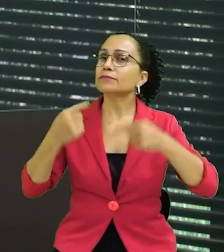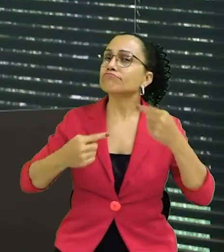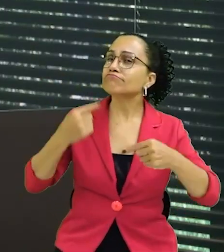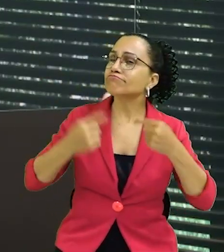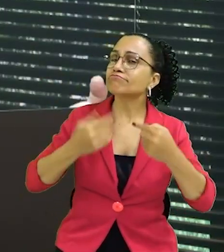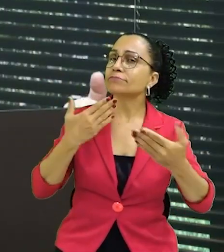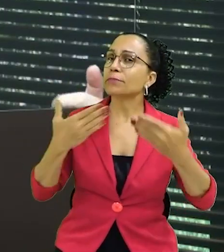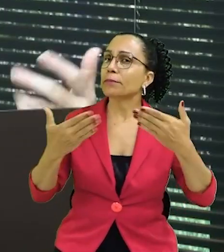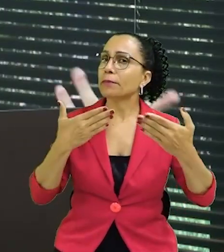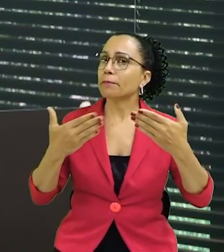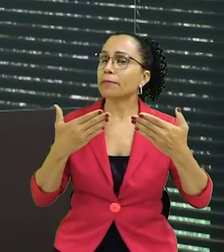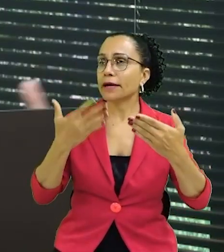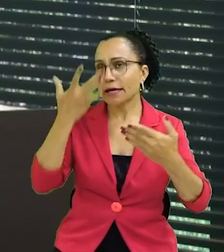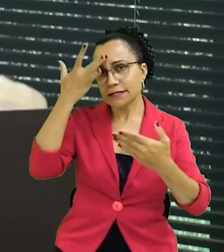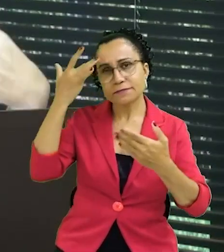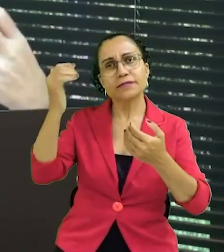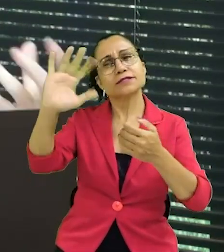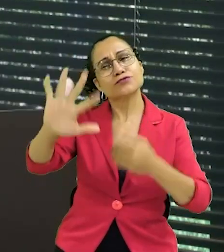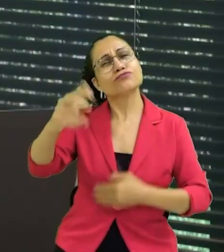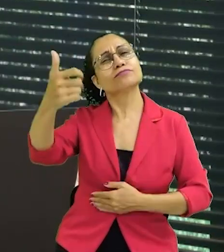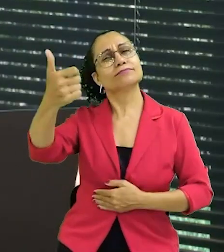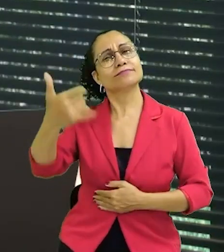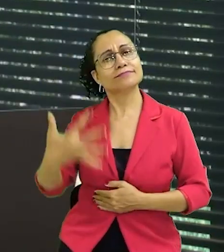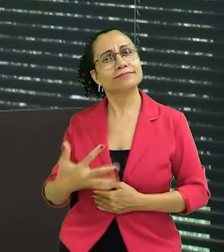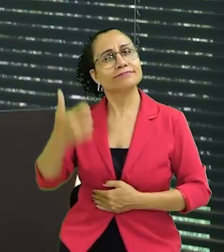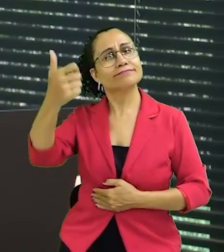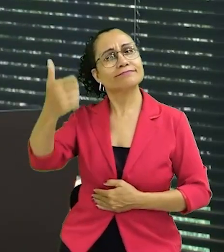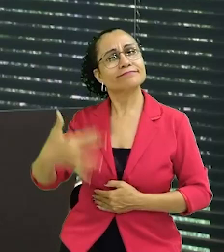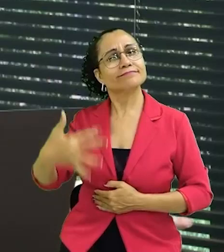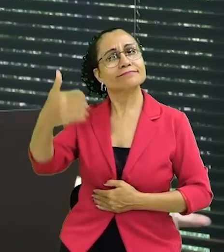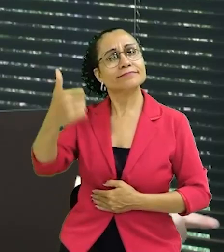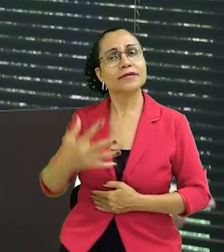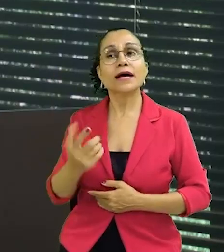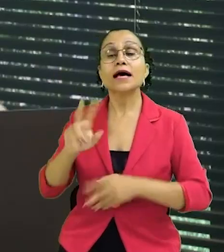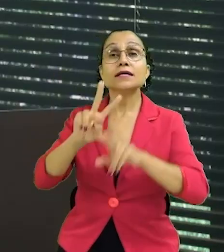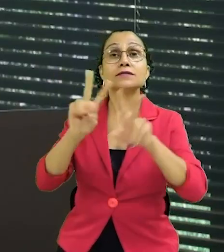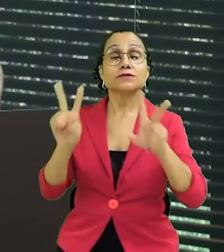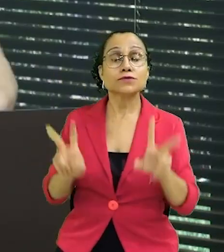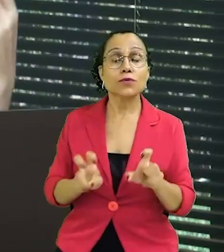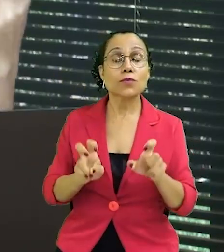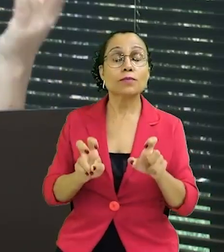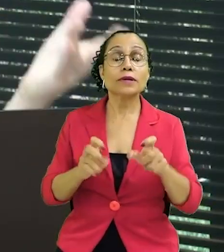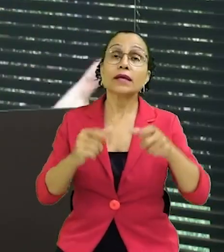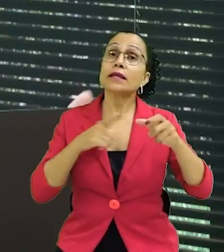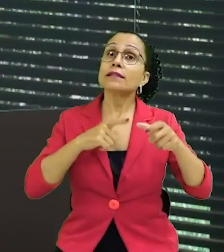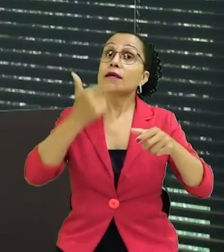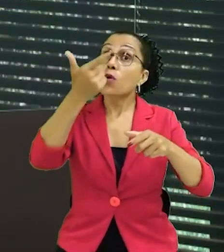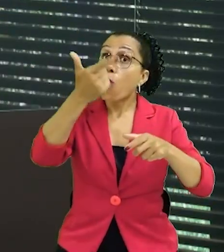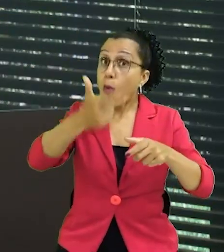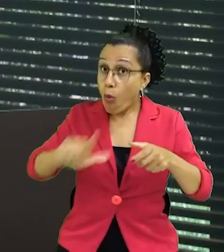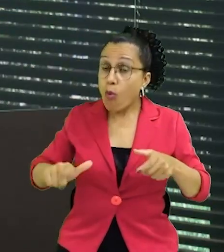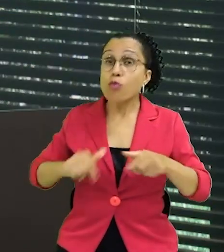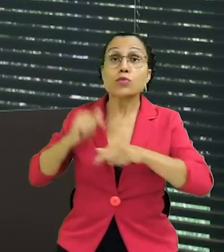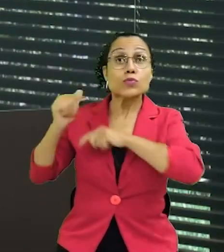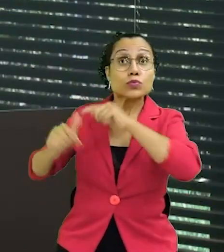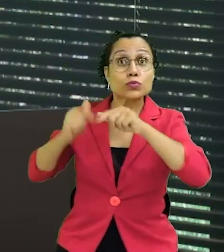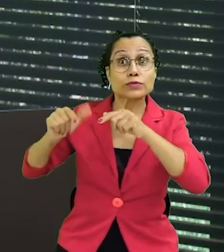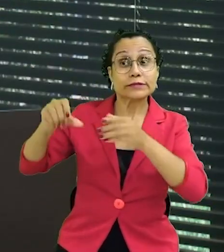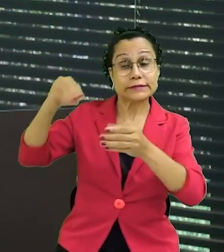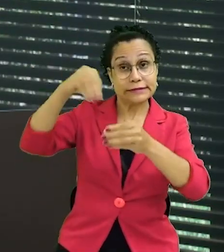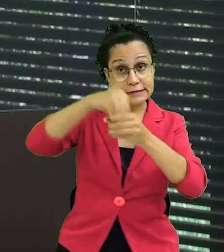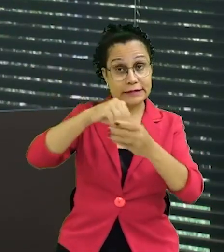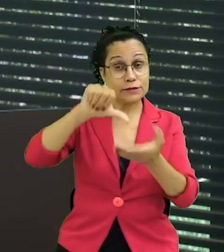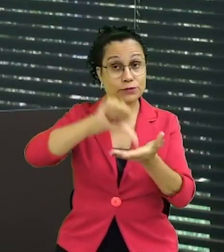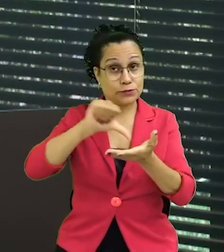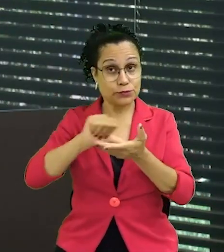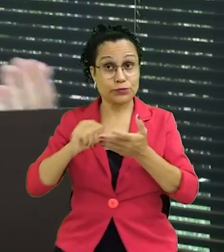pessoas falarem, conversarem sobre isso. Além de outras ações, né, do Núcleo